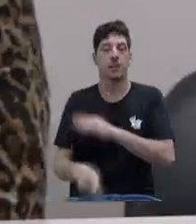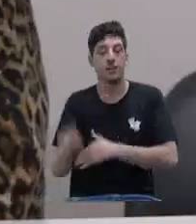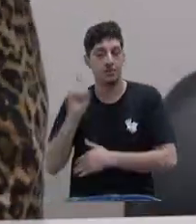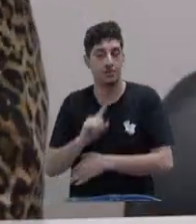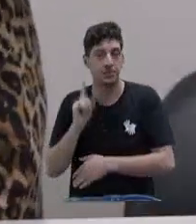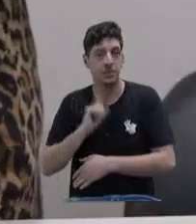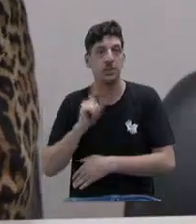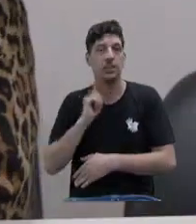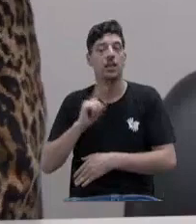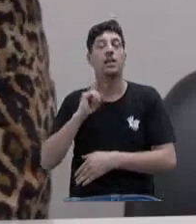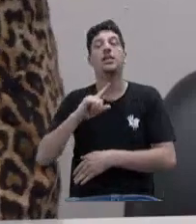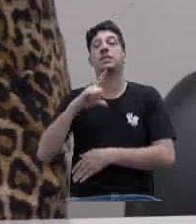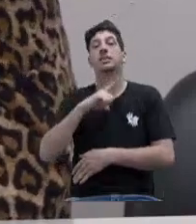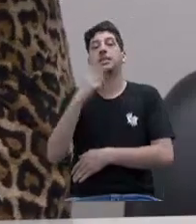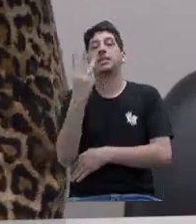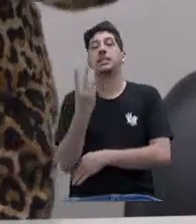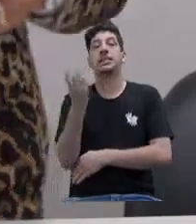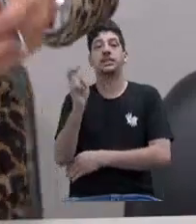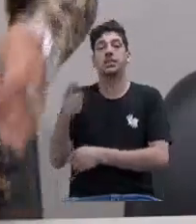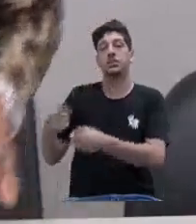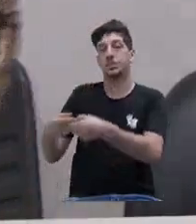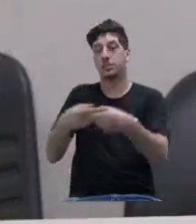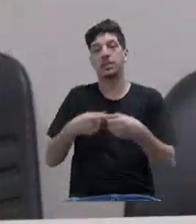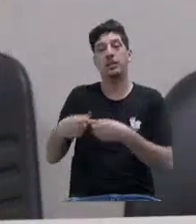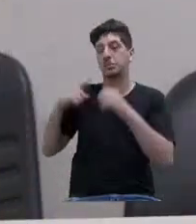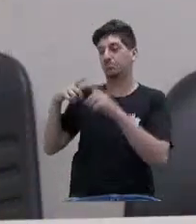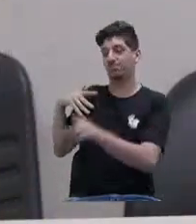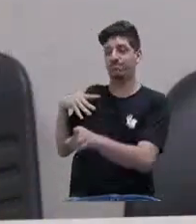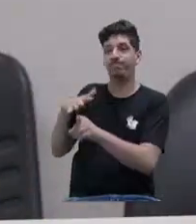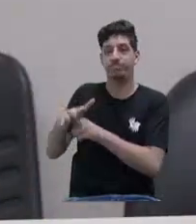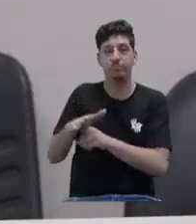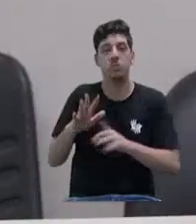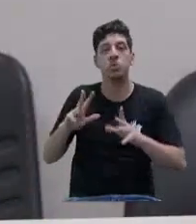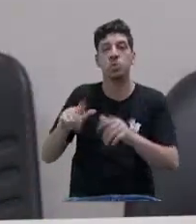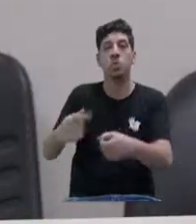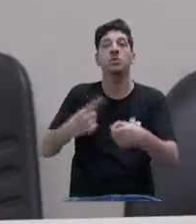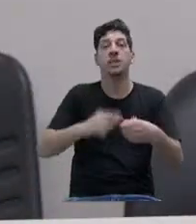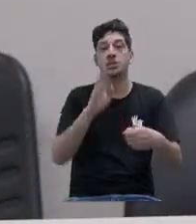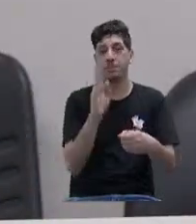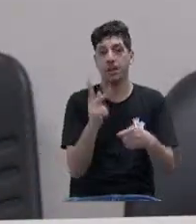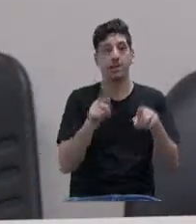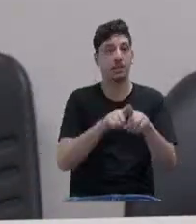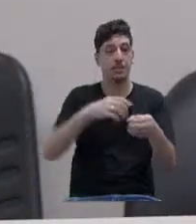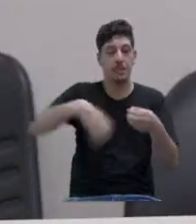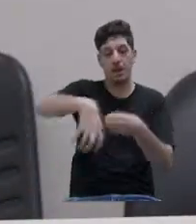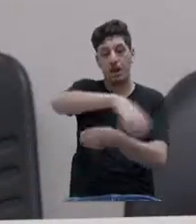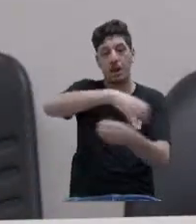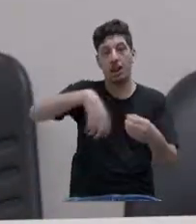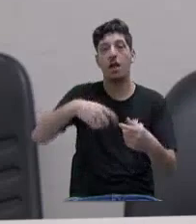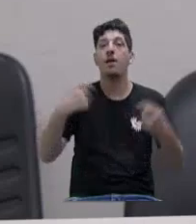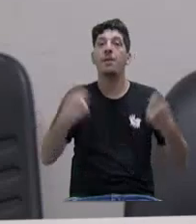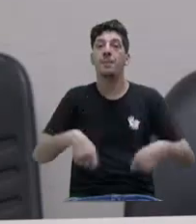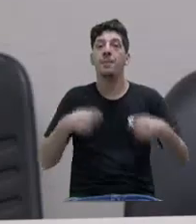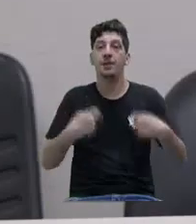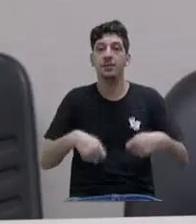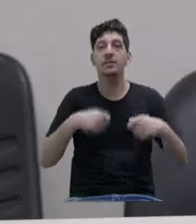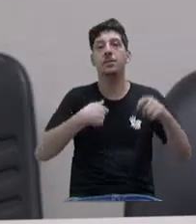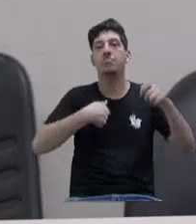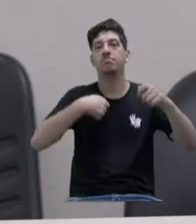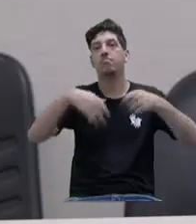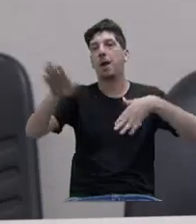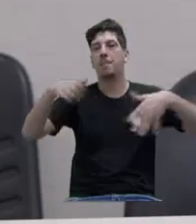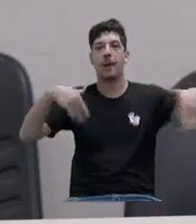Gerais fica em 35 municípios, todos eles em Belo Horizonte, na região metropolitana. A necessidade de descentralizar a